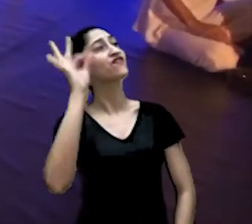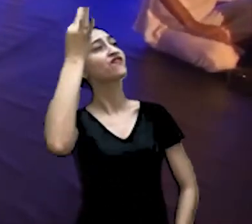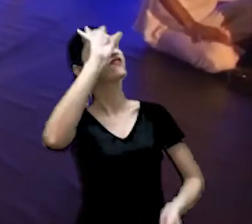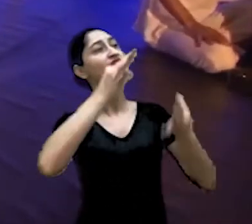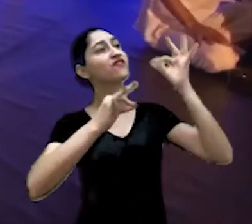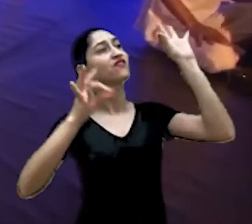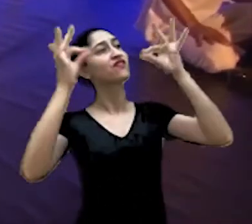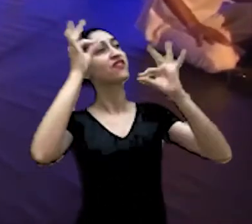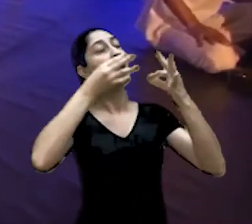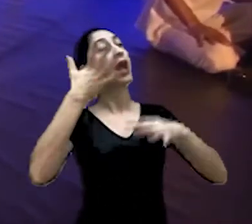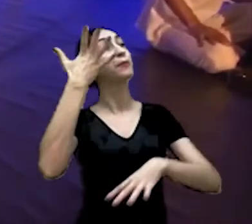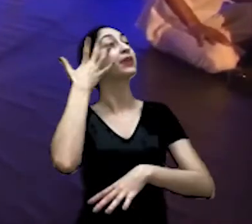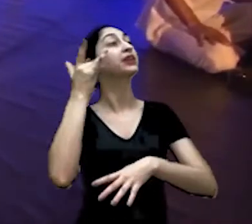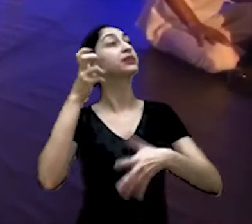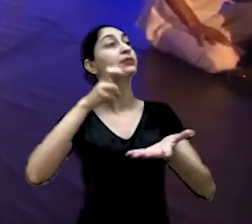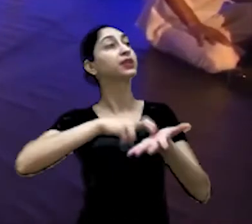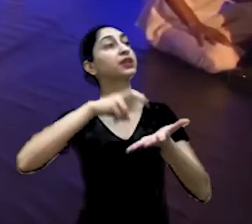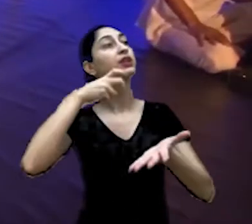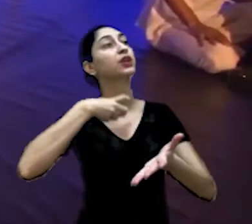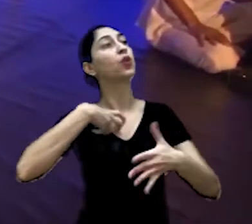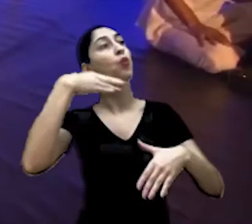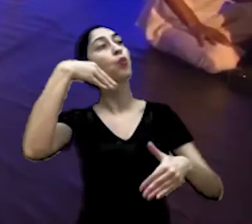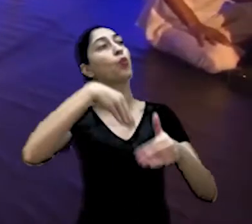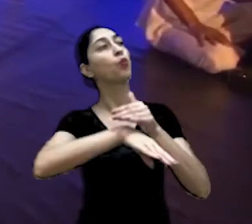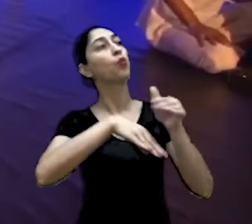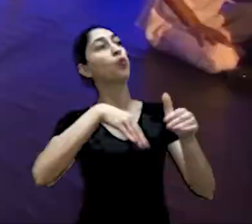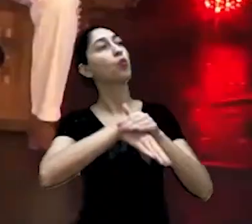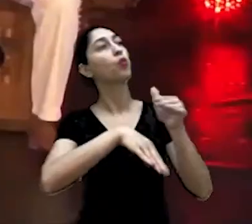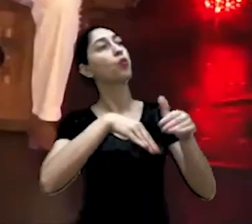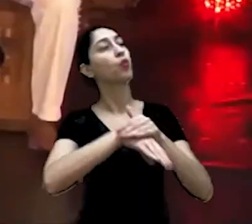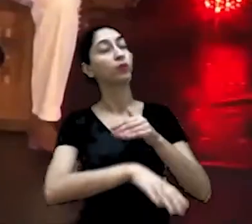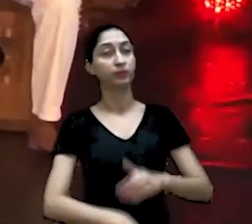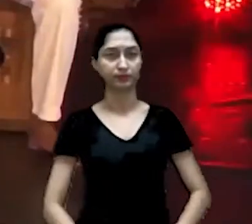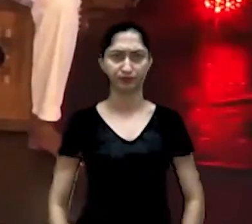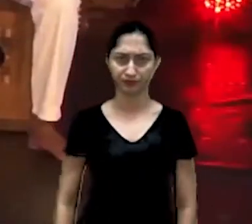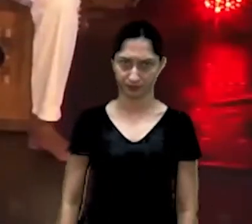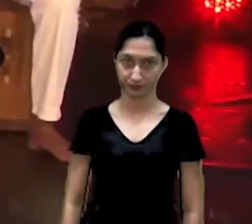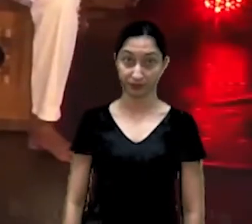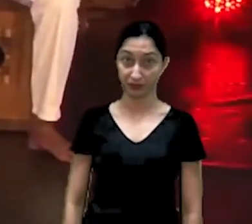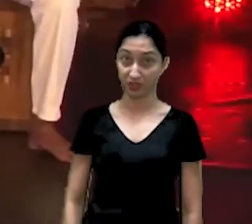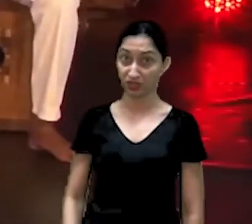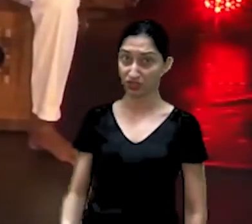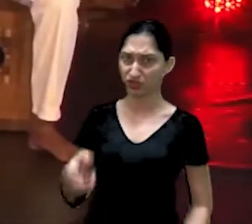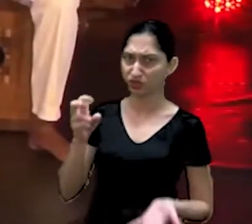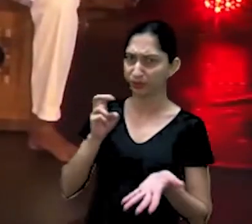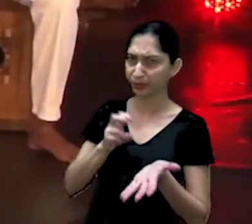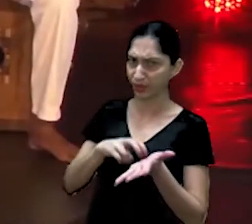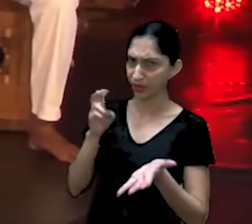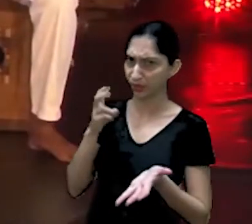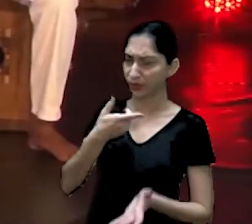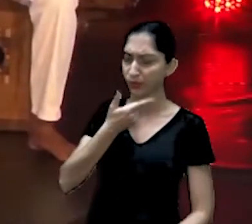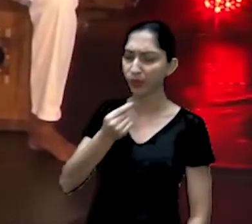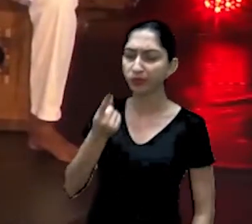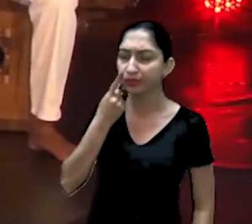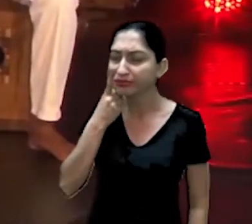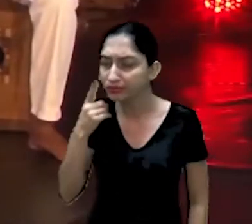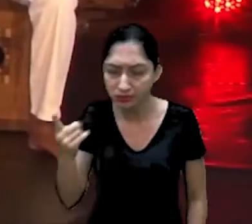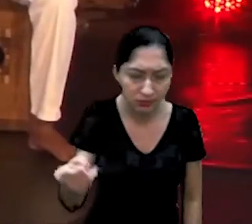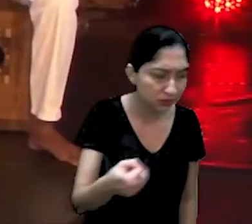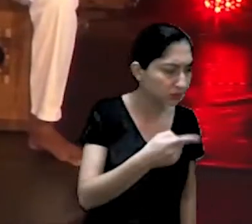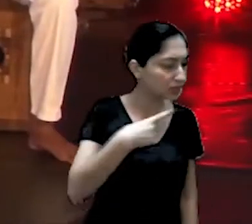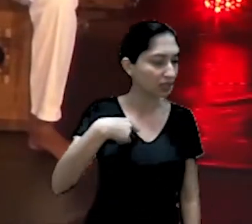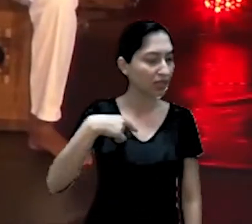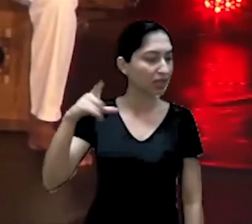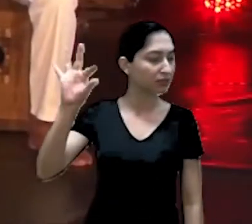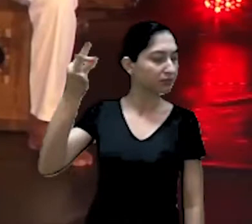no brejo. Na manhã seguinte, o feitor foi até o brejo ver se tinha mesmo algum vagalume.